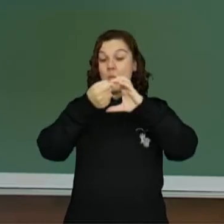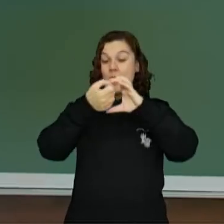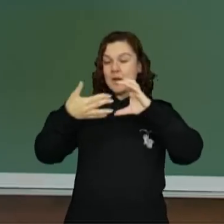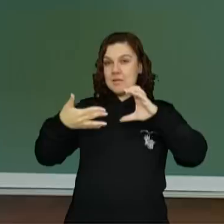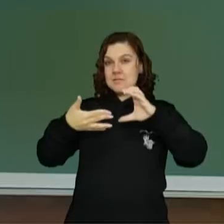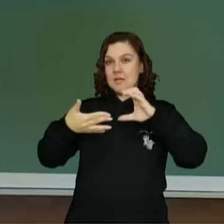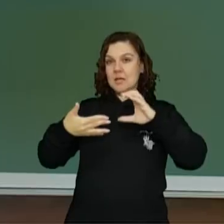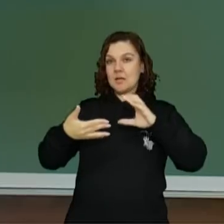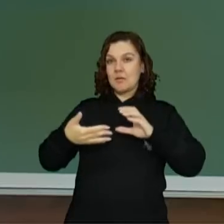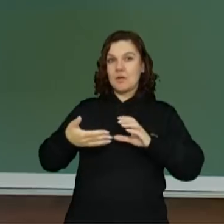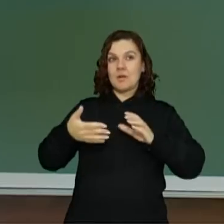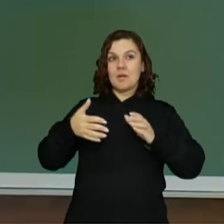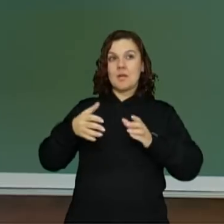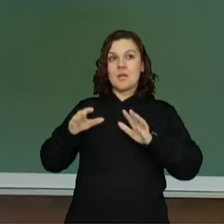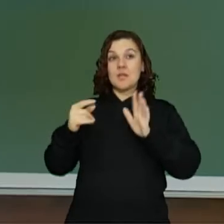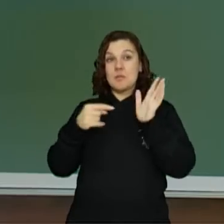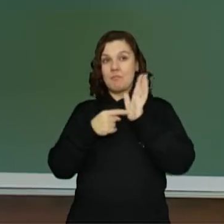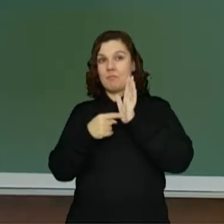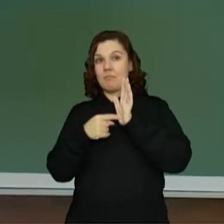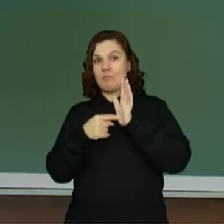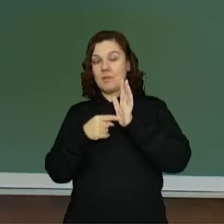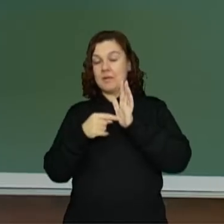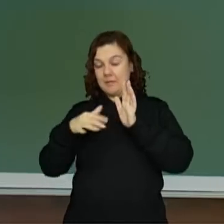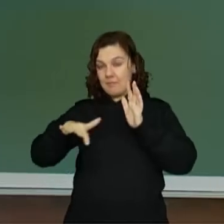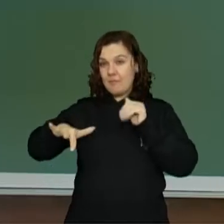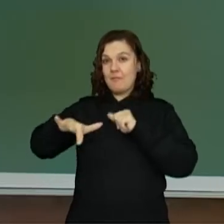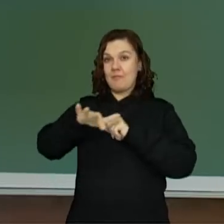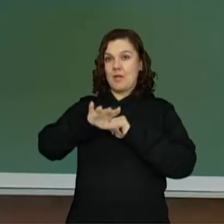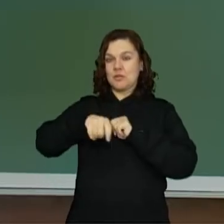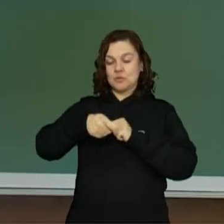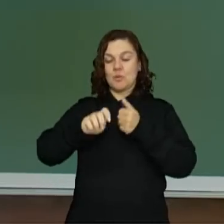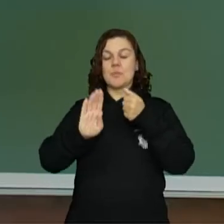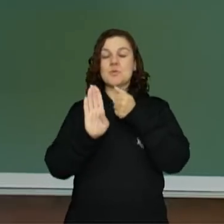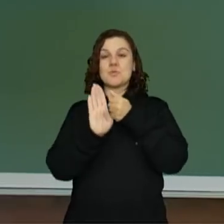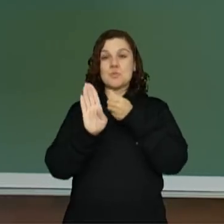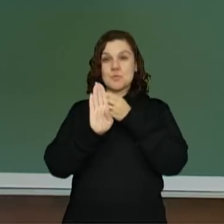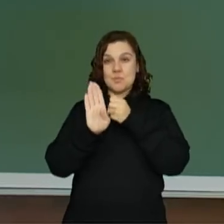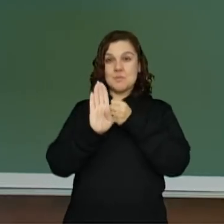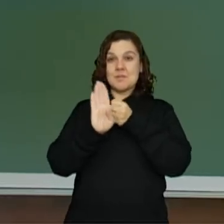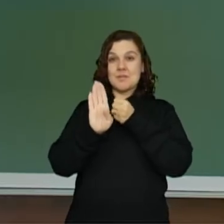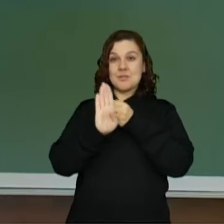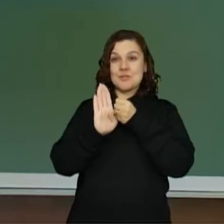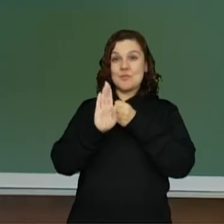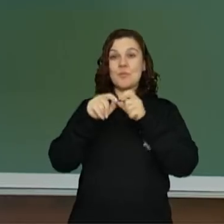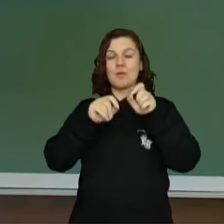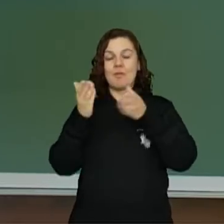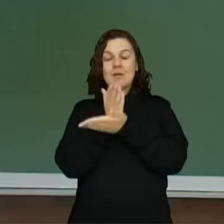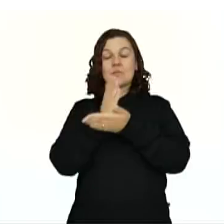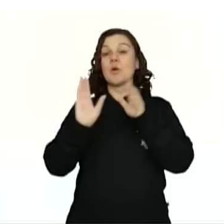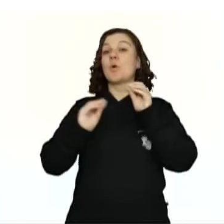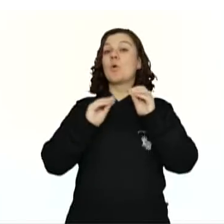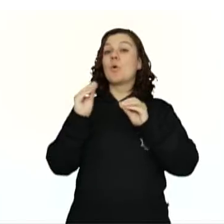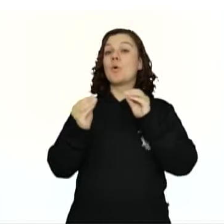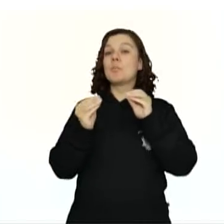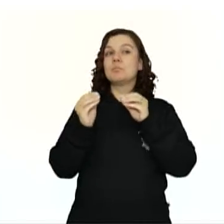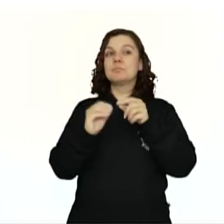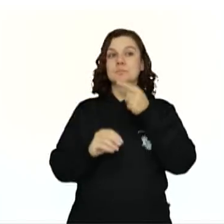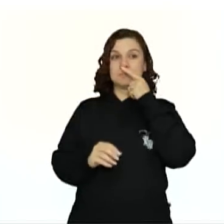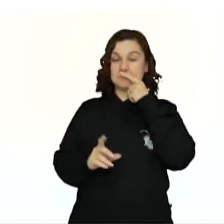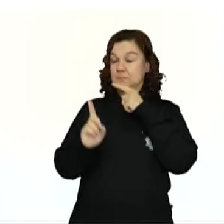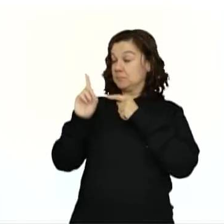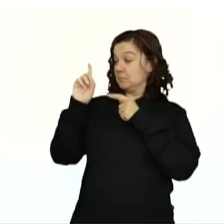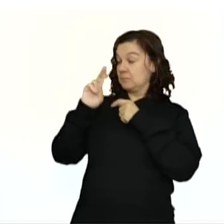características que gravitam em torno dos substantivos, classificamos como